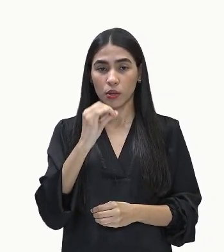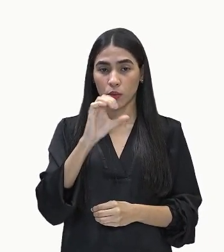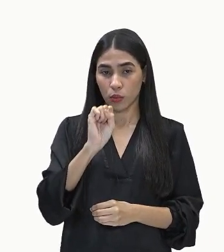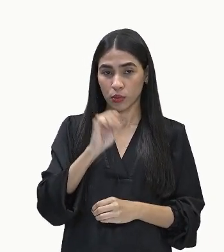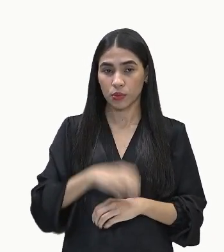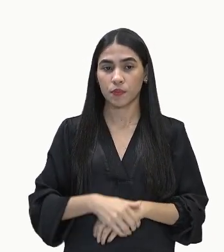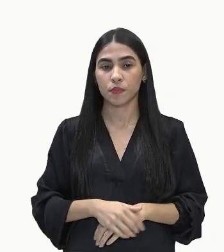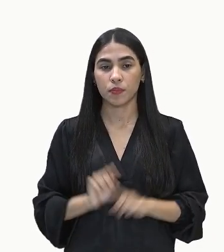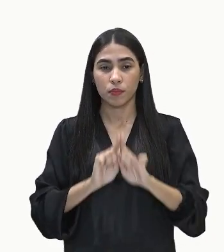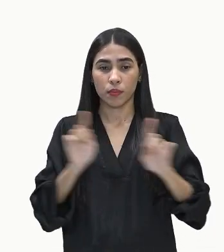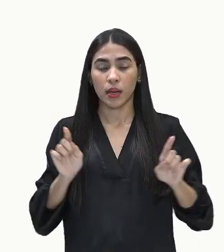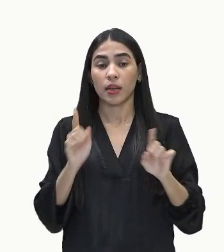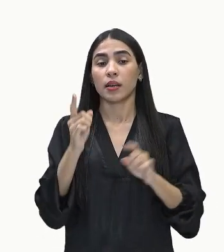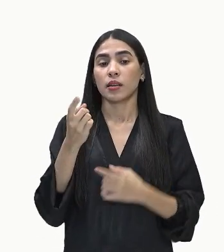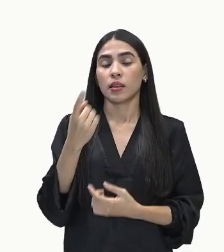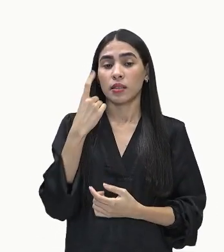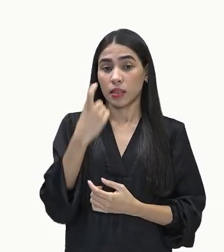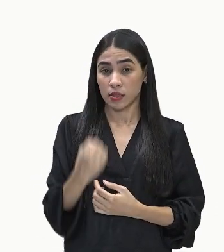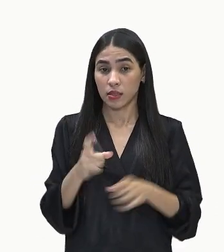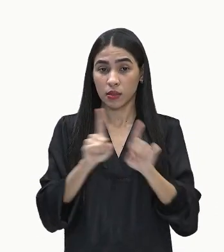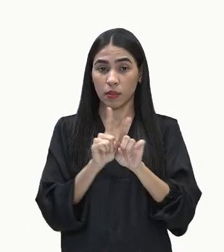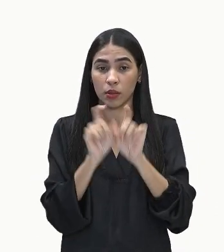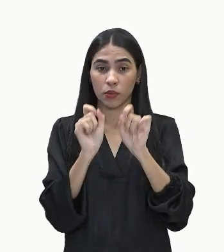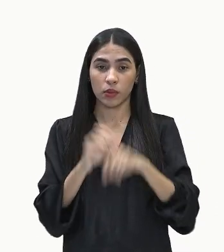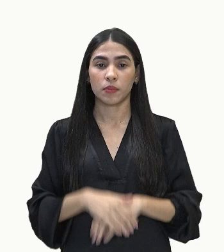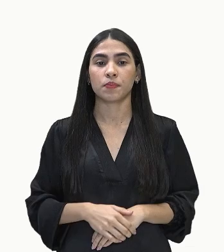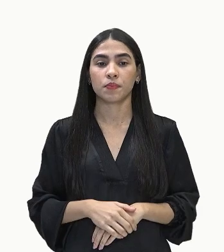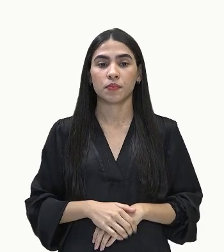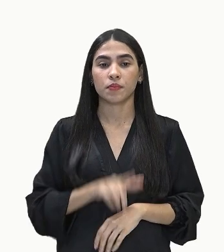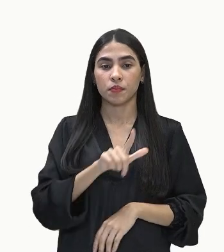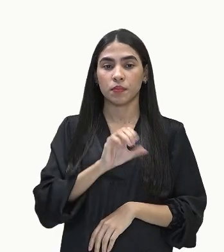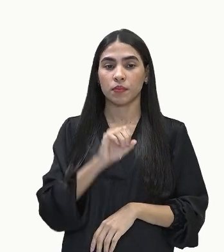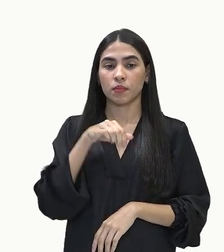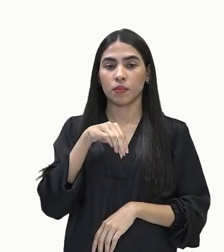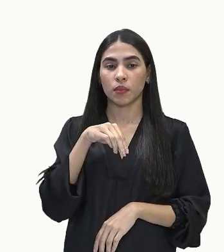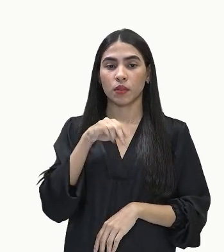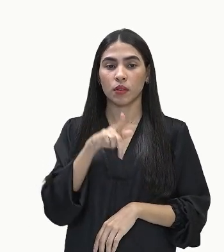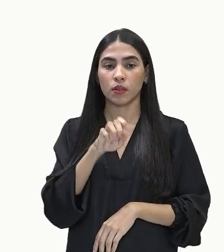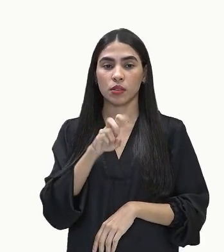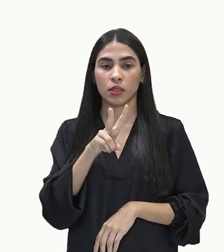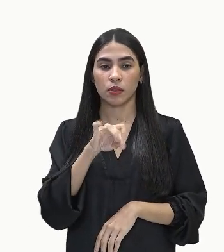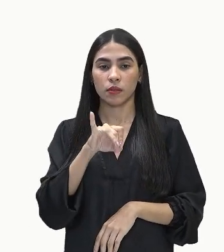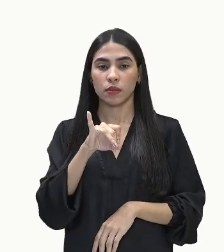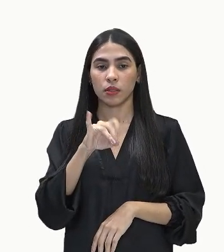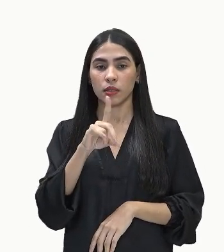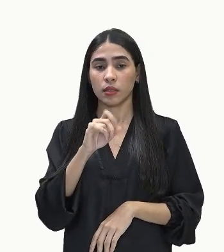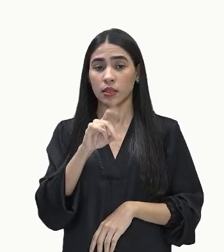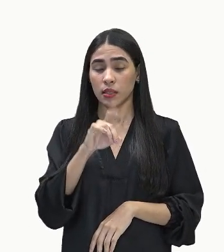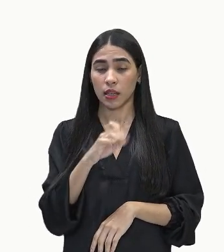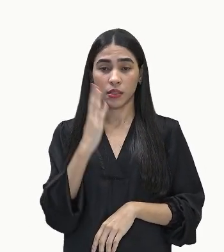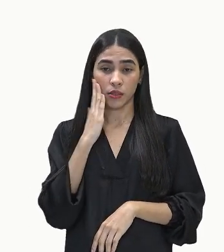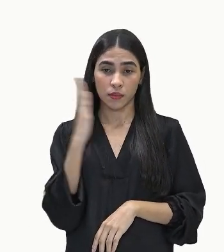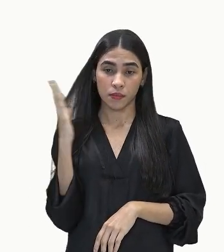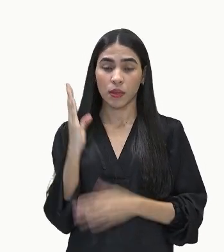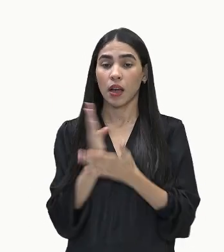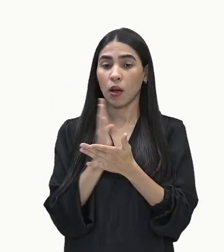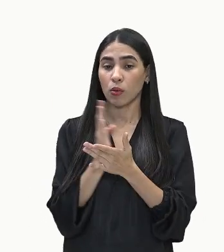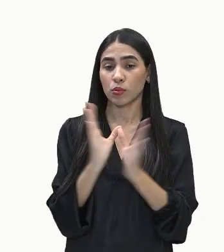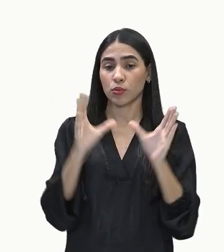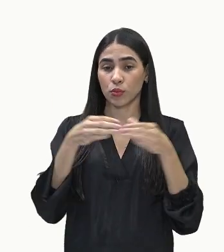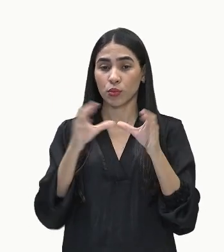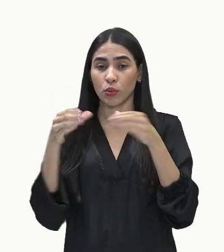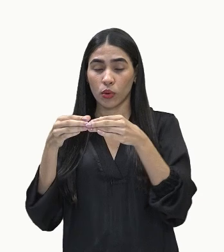uma coisa bem interessante sobre eles é a questão da longevidade. Algumas espécies, elas chegam a viver